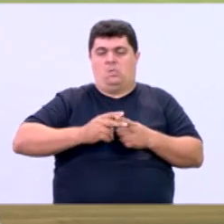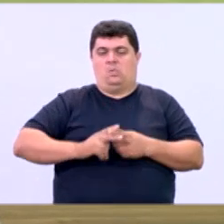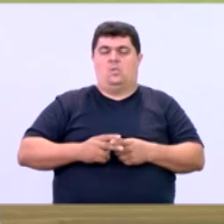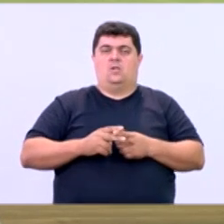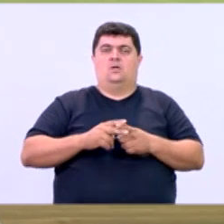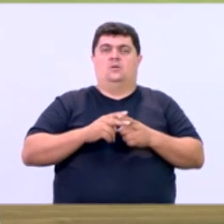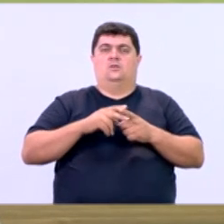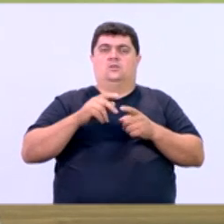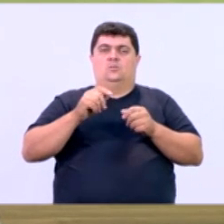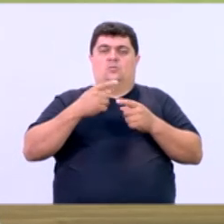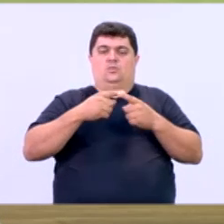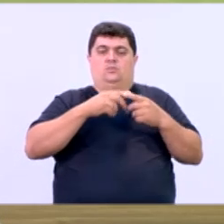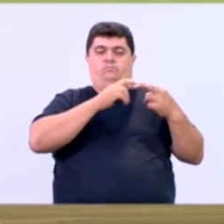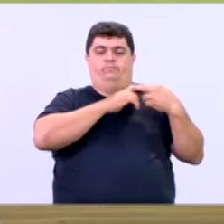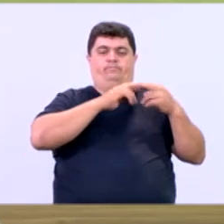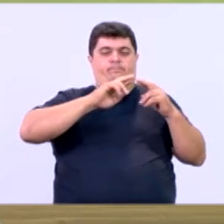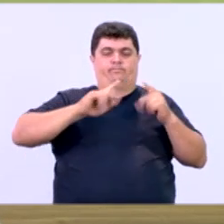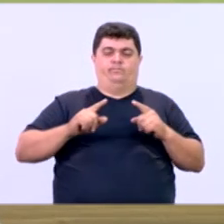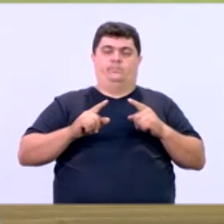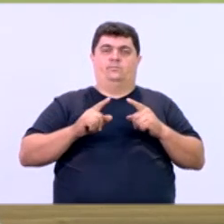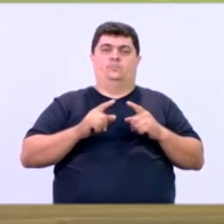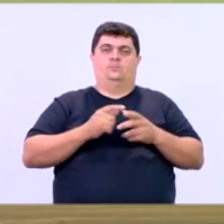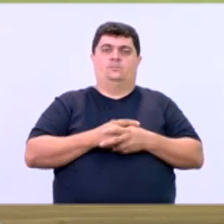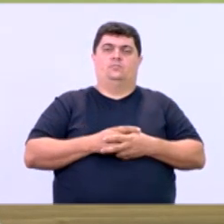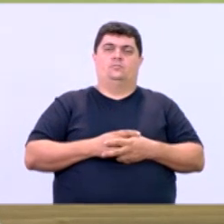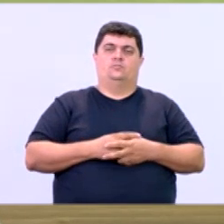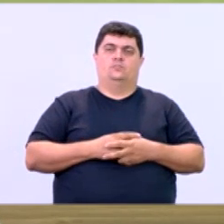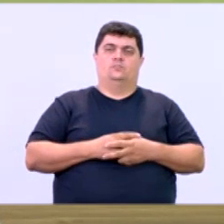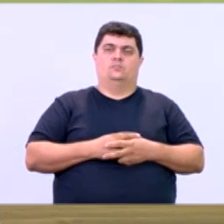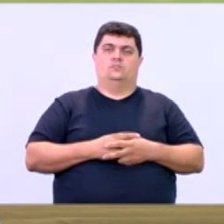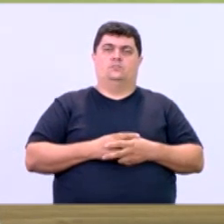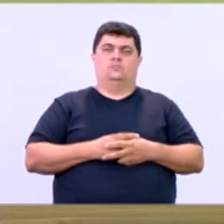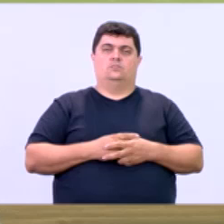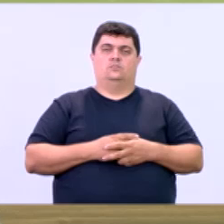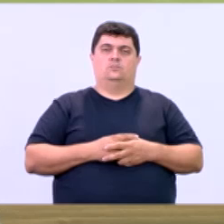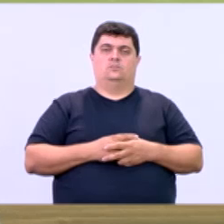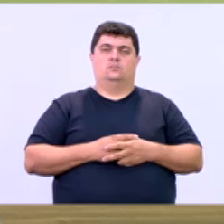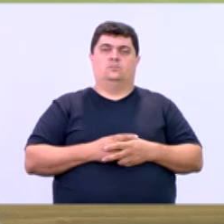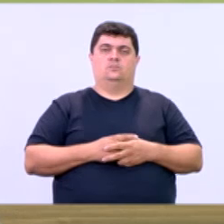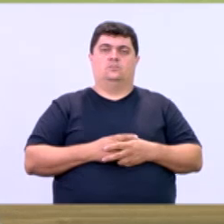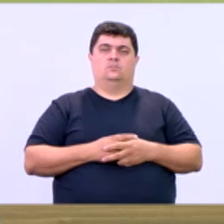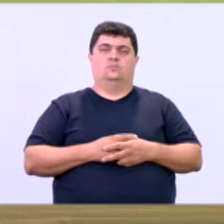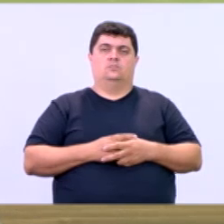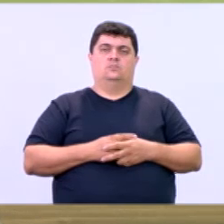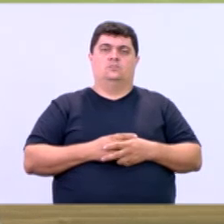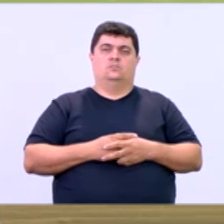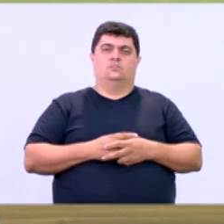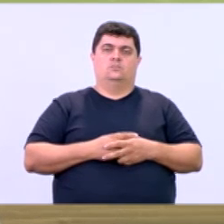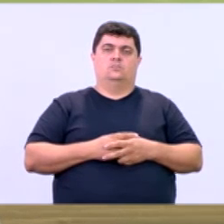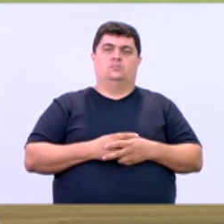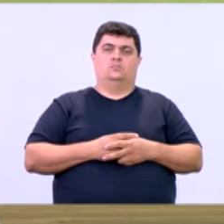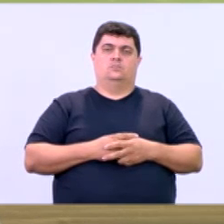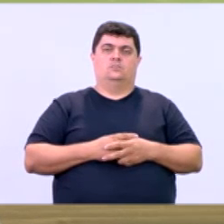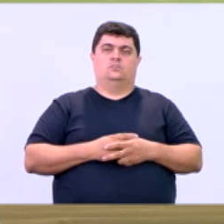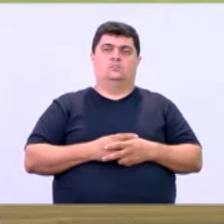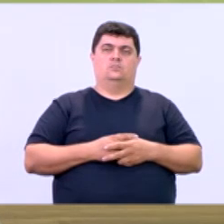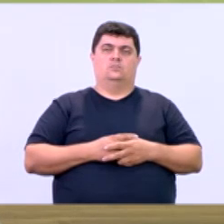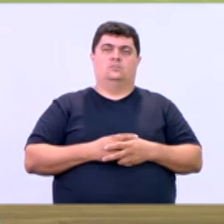divide as responsabilidades, né, dentro de um site, né, dentro de páginas web,